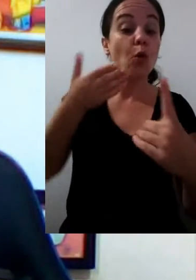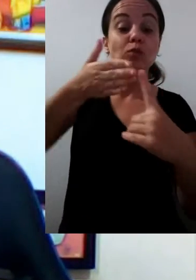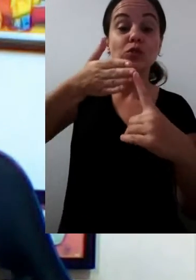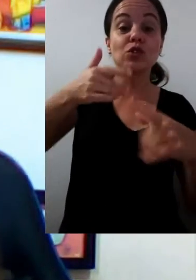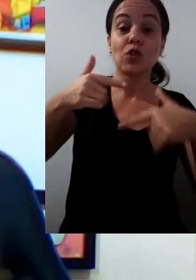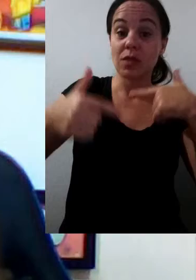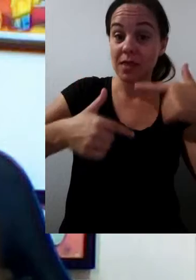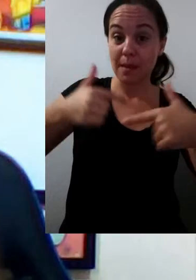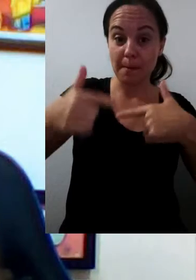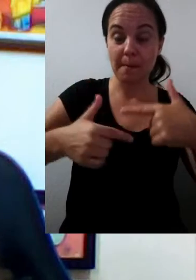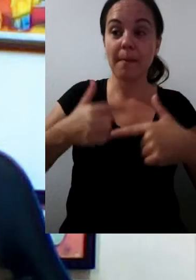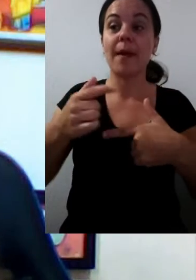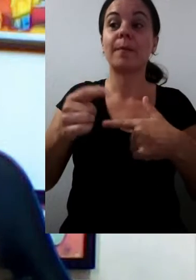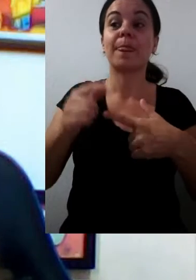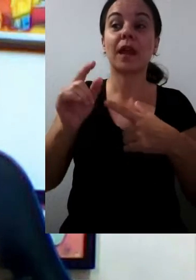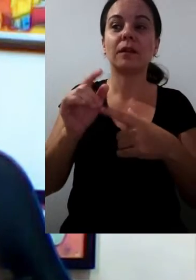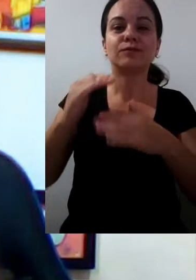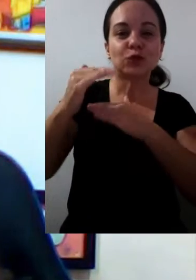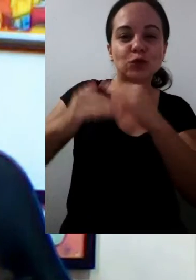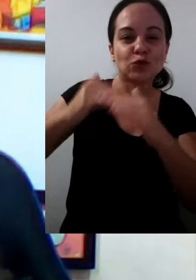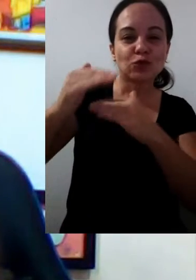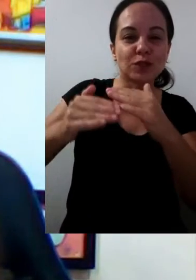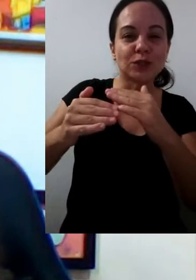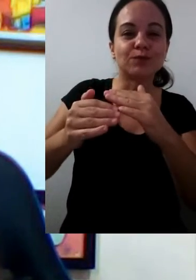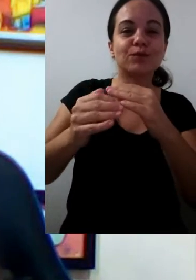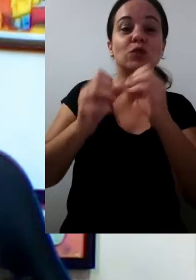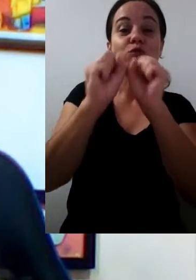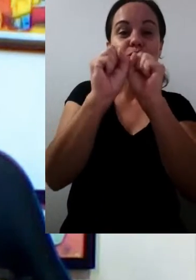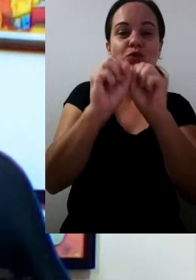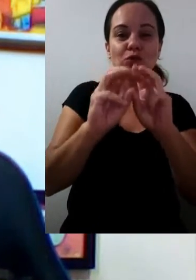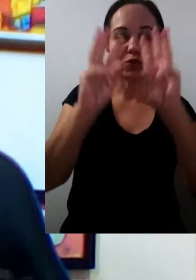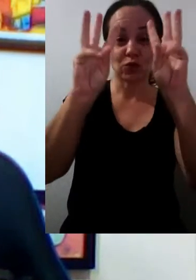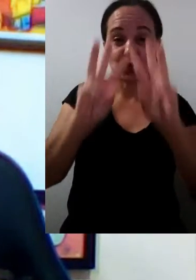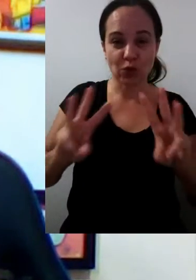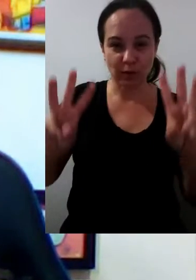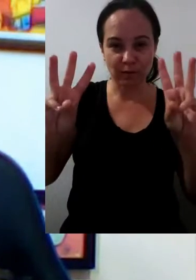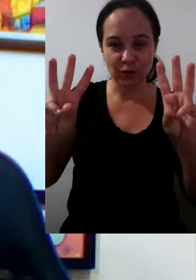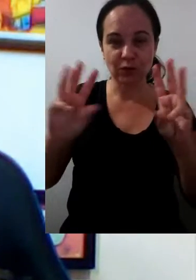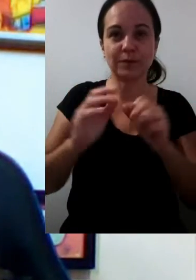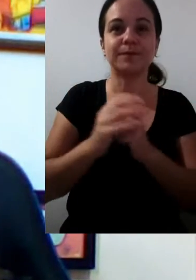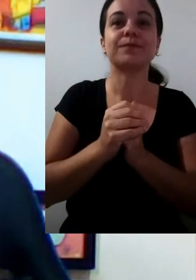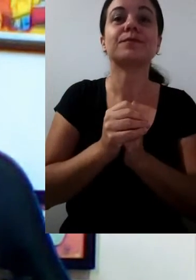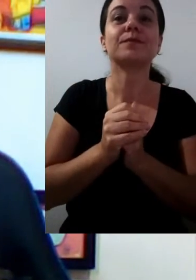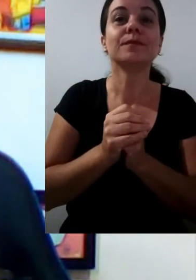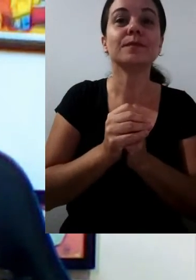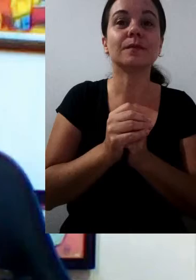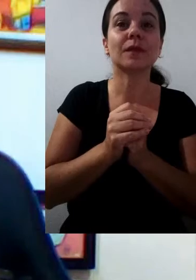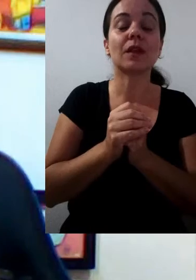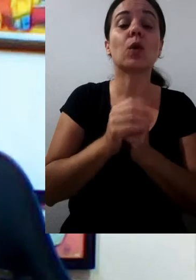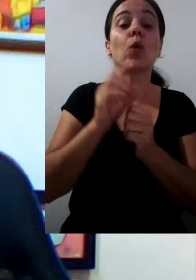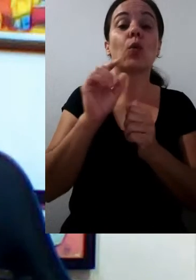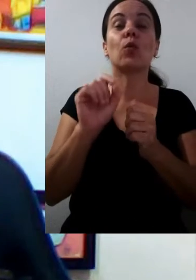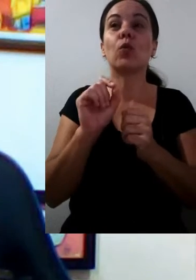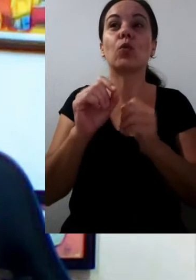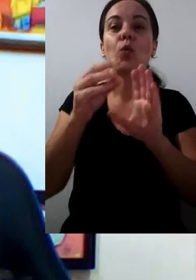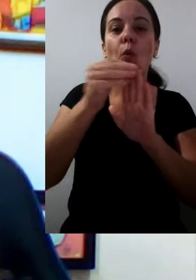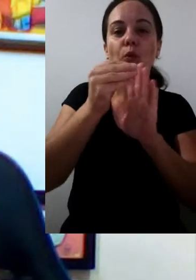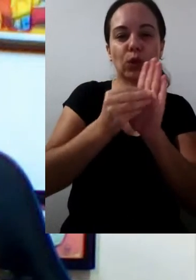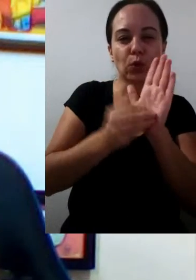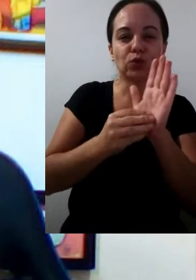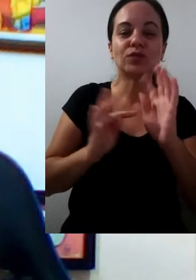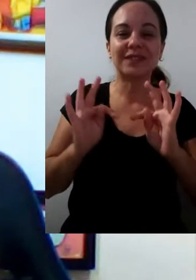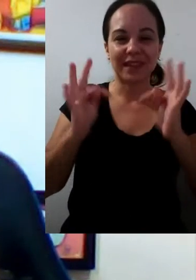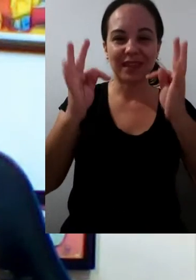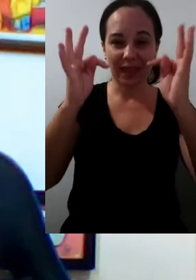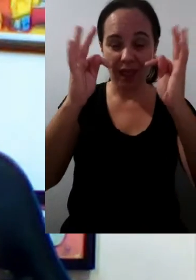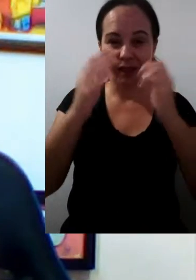um software aplicativo com o docente de uma instituição de ensino a partir da retomada dos conteúdos técnicos vistos no decorrer do curso